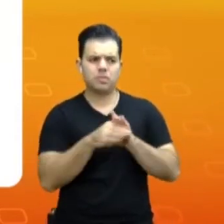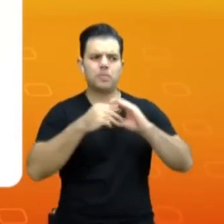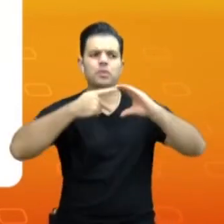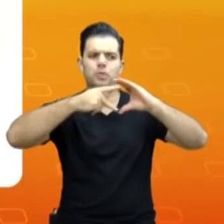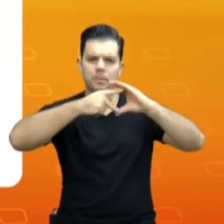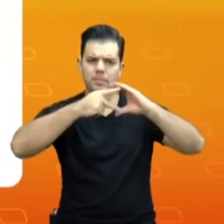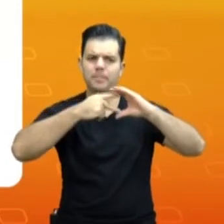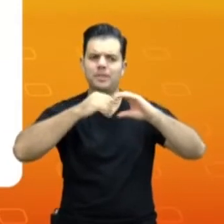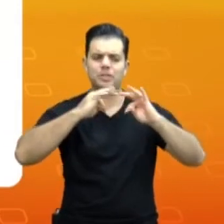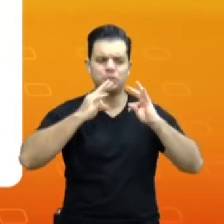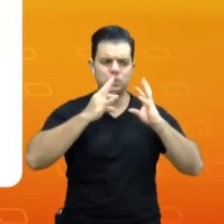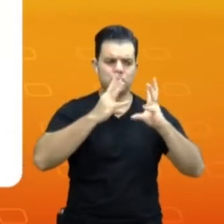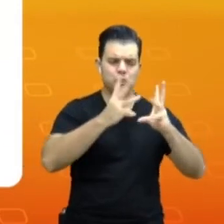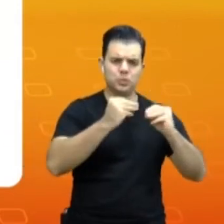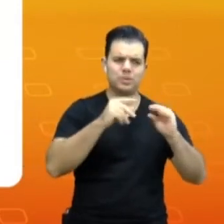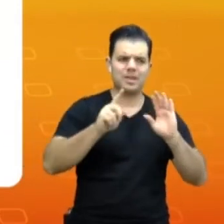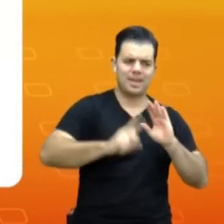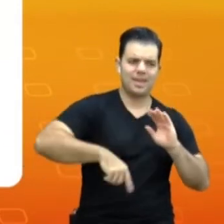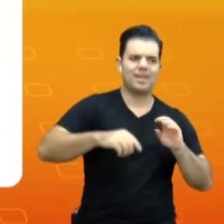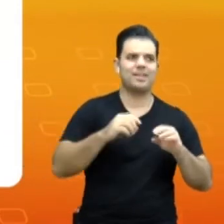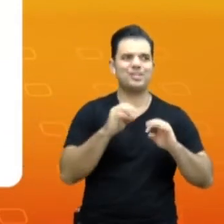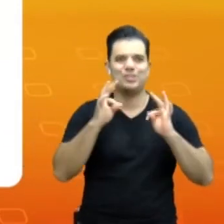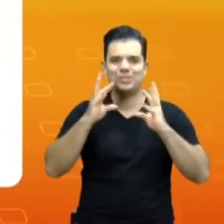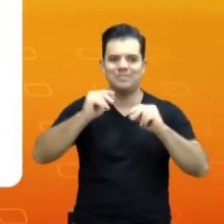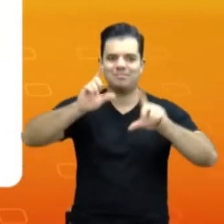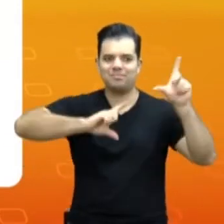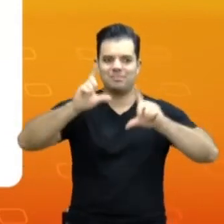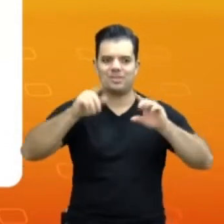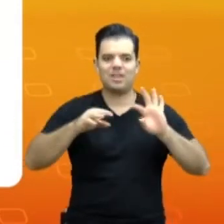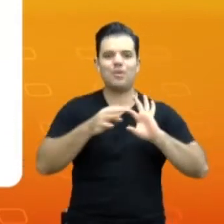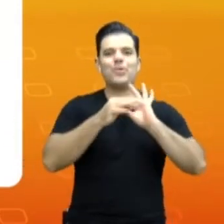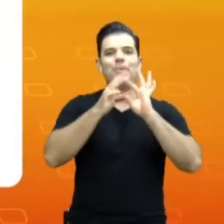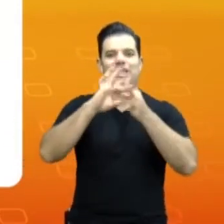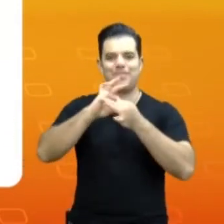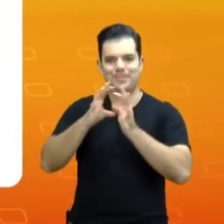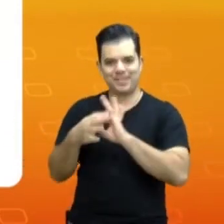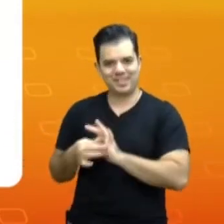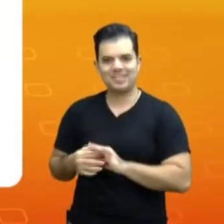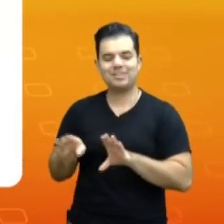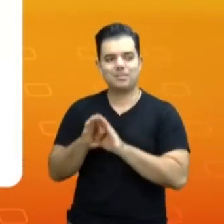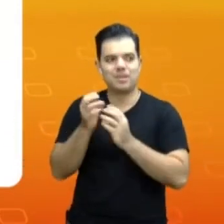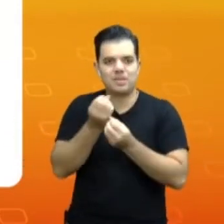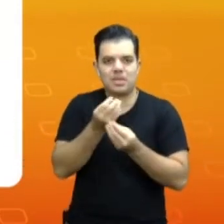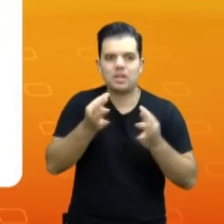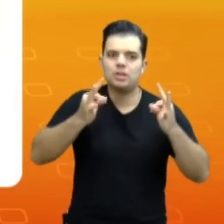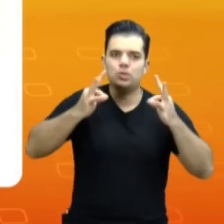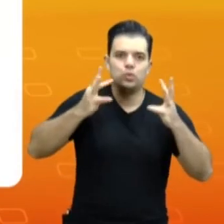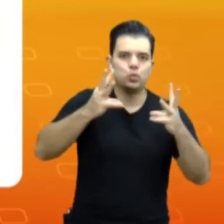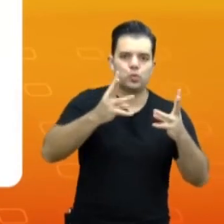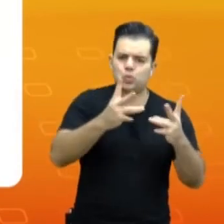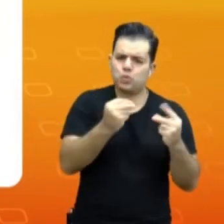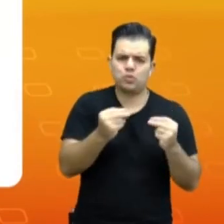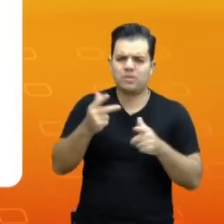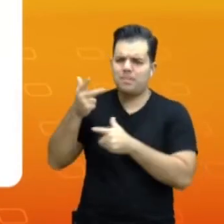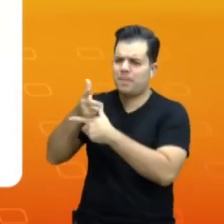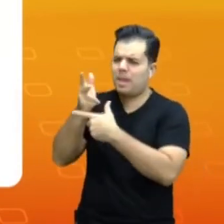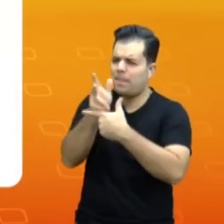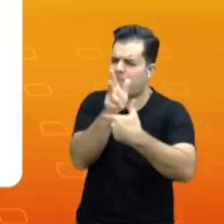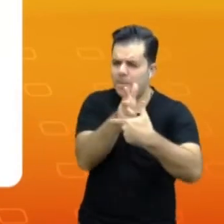canais por conta das Olimpíadas, né? Já que a gente estava também entregando todo o sinal, todo o